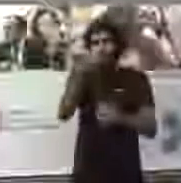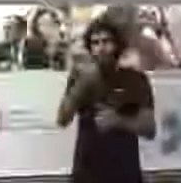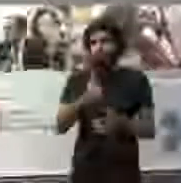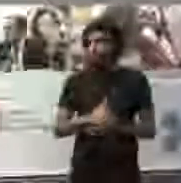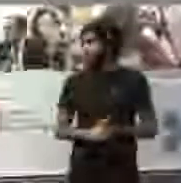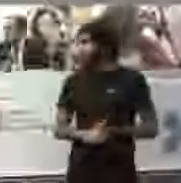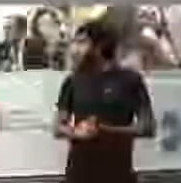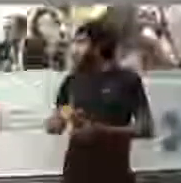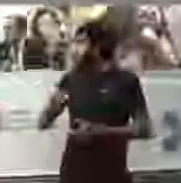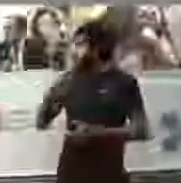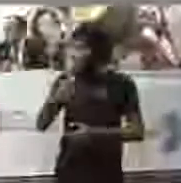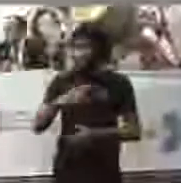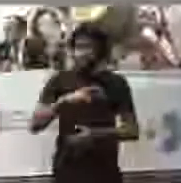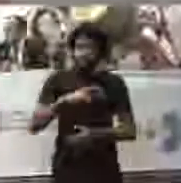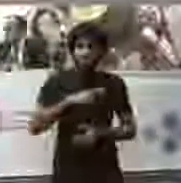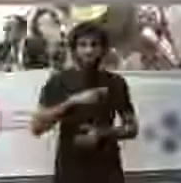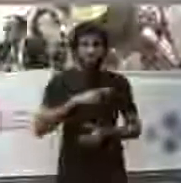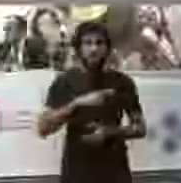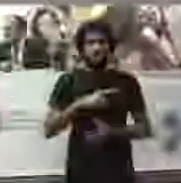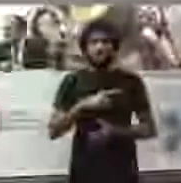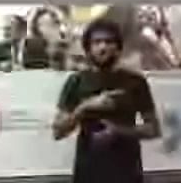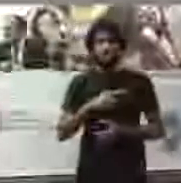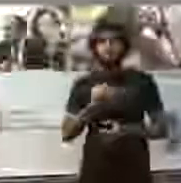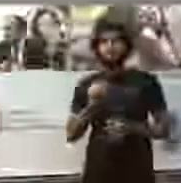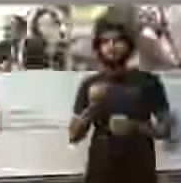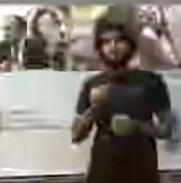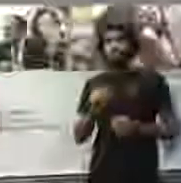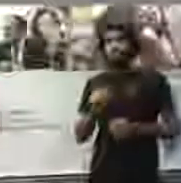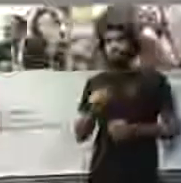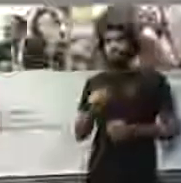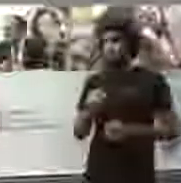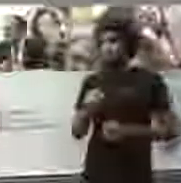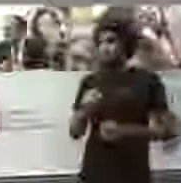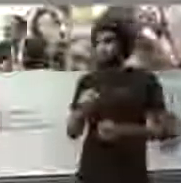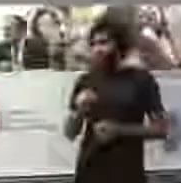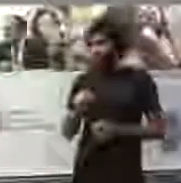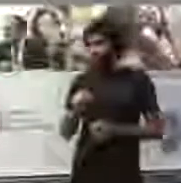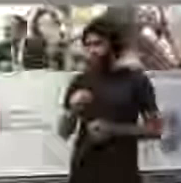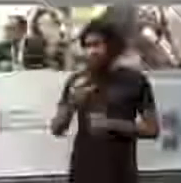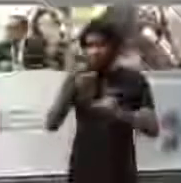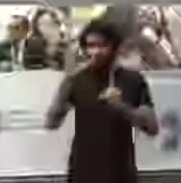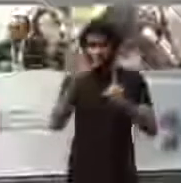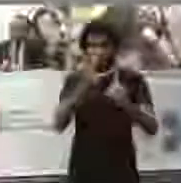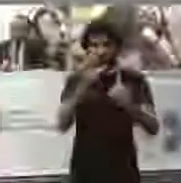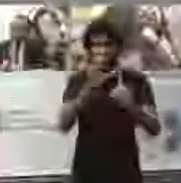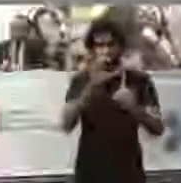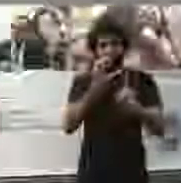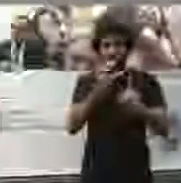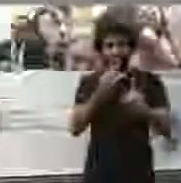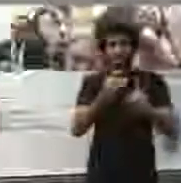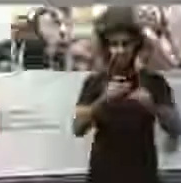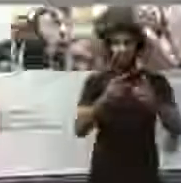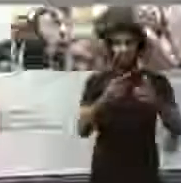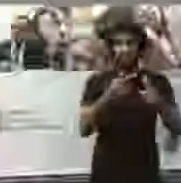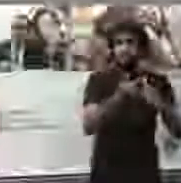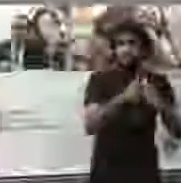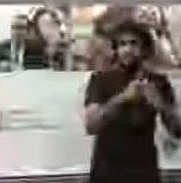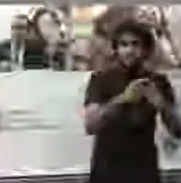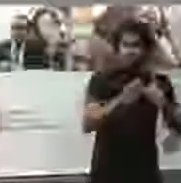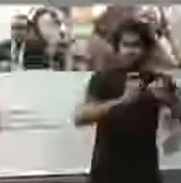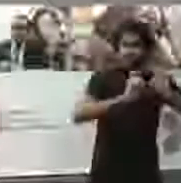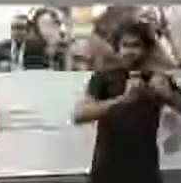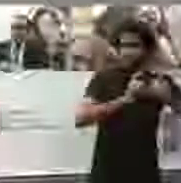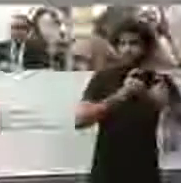já vi uma declaração de continuidade é que é o efeito da improcedência da ação direta de inconstitucionalidade ainda assim